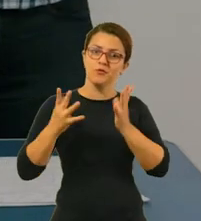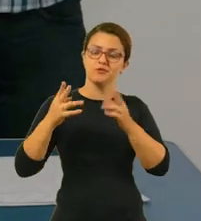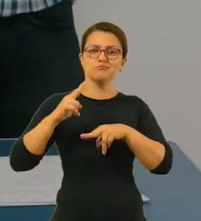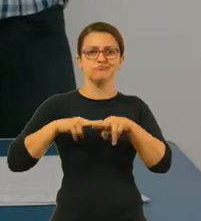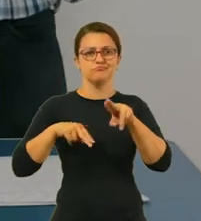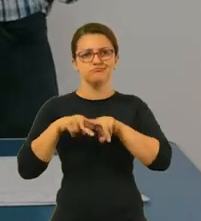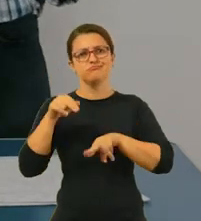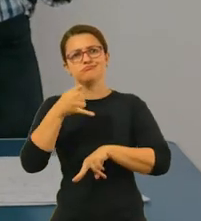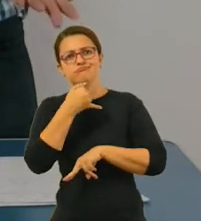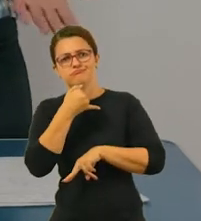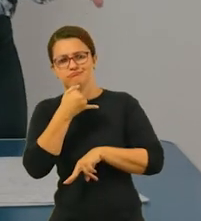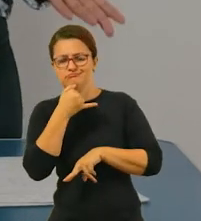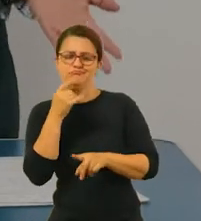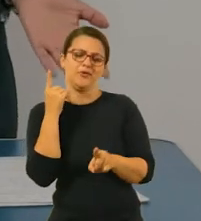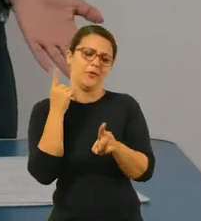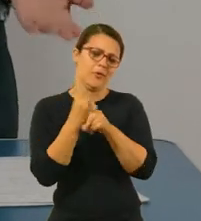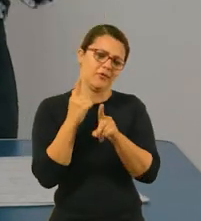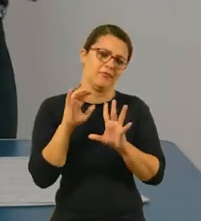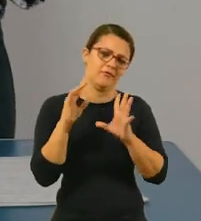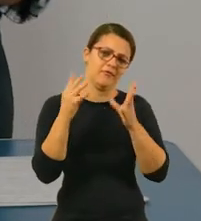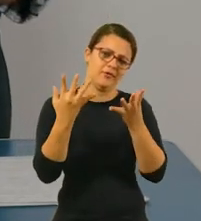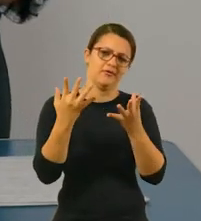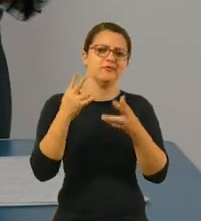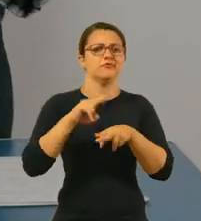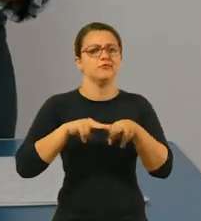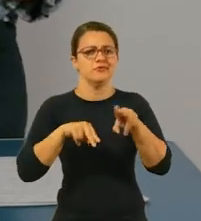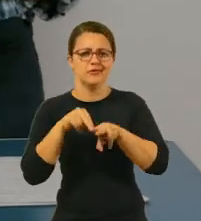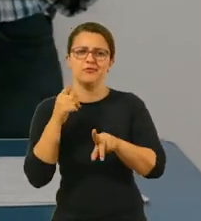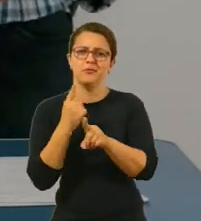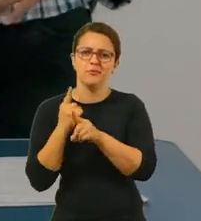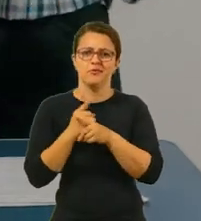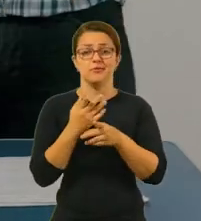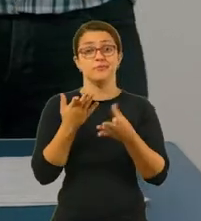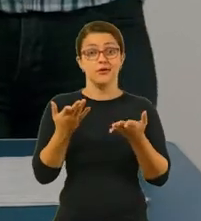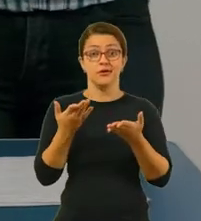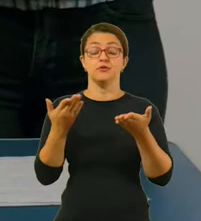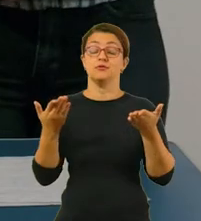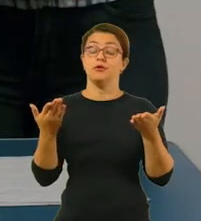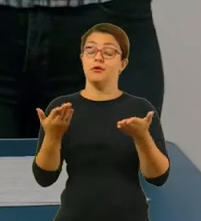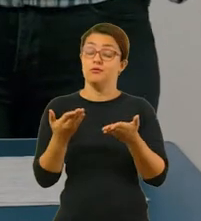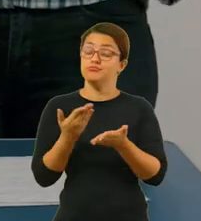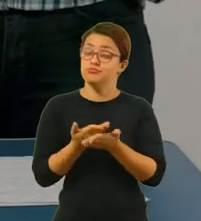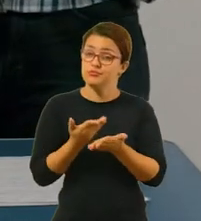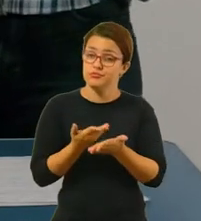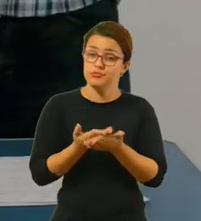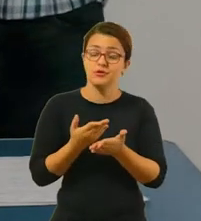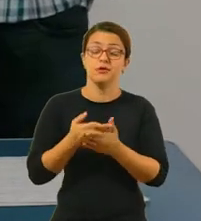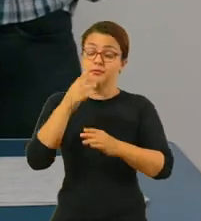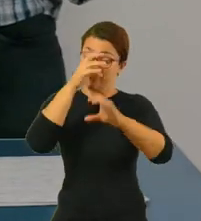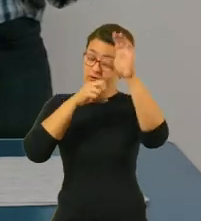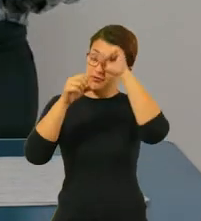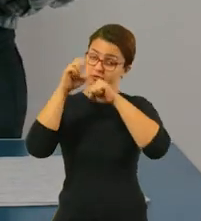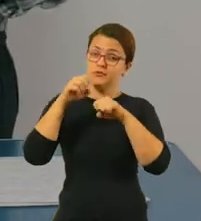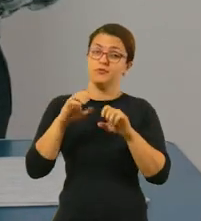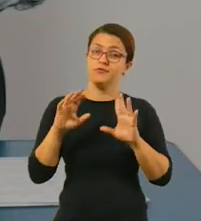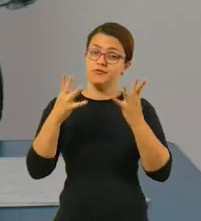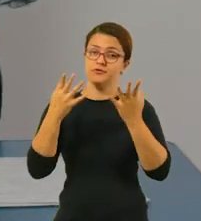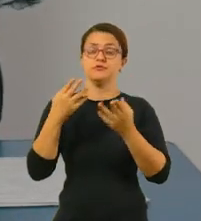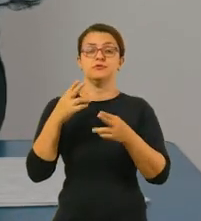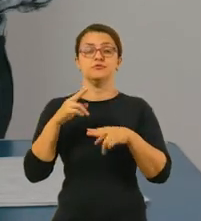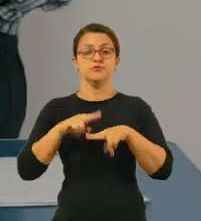Infelizmente, não podemos nos encontrar para comemorar. Mas, aqui no Lição de Casa, nós vamos estudar e aprender um pouco com as festas